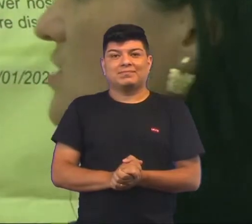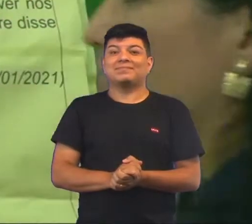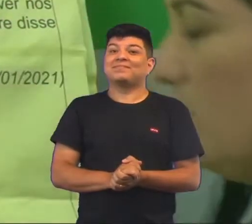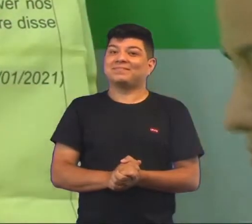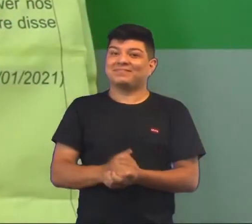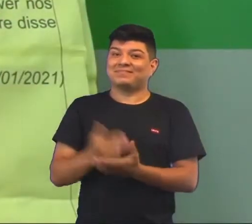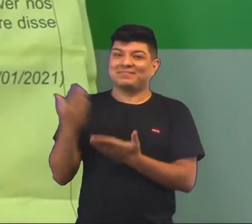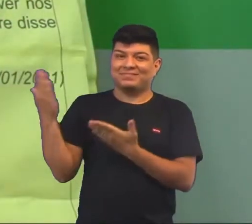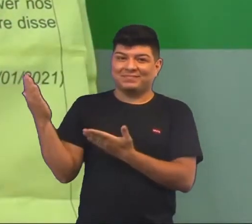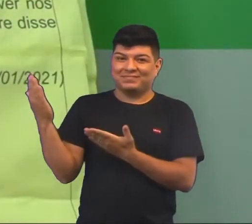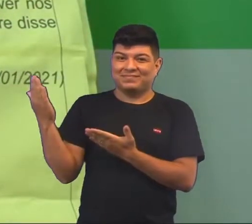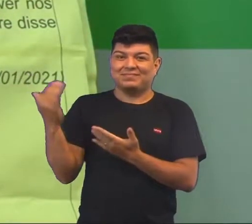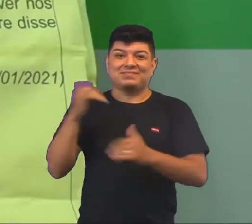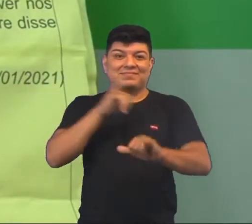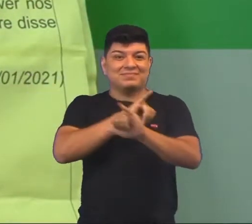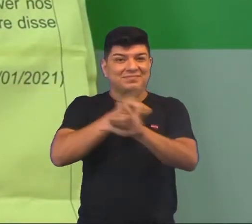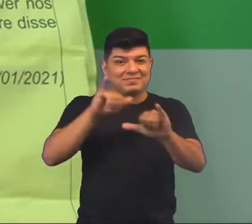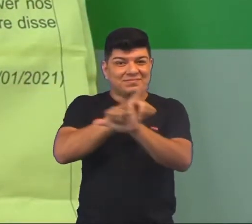notícia.